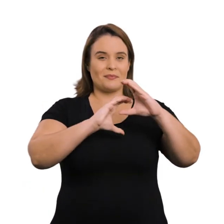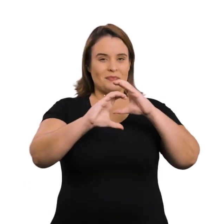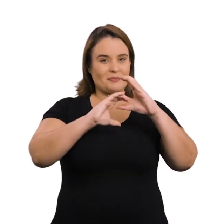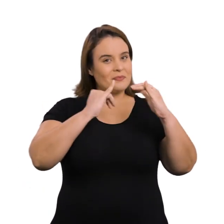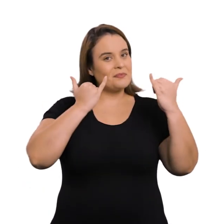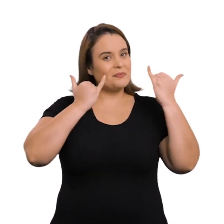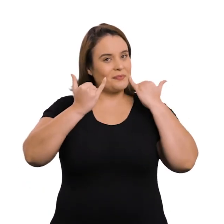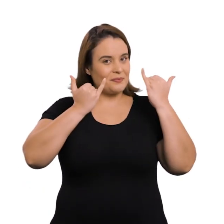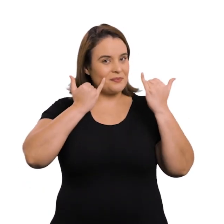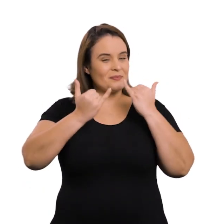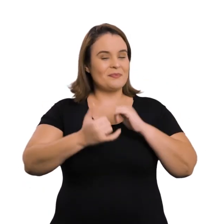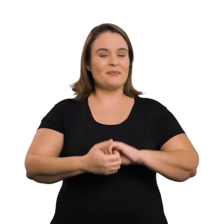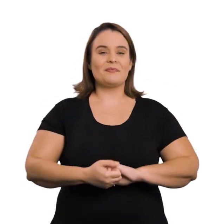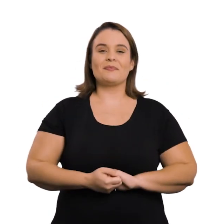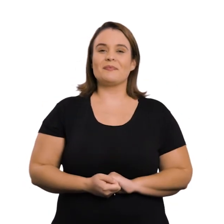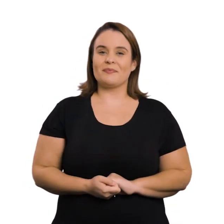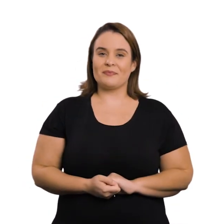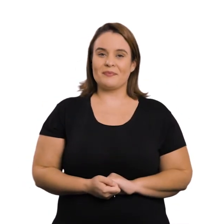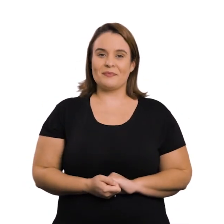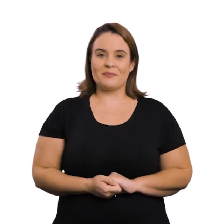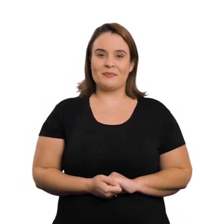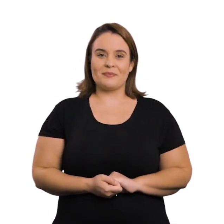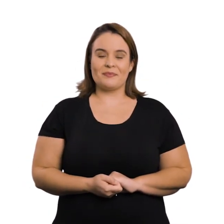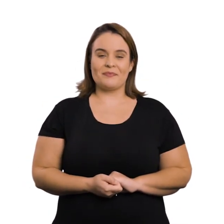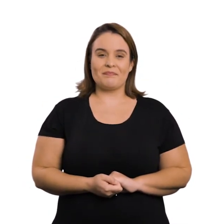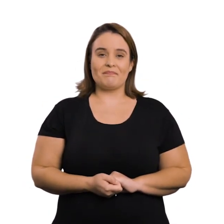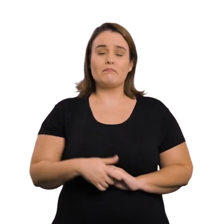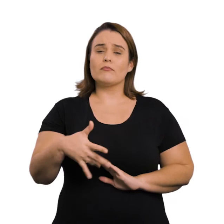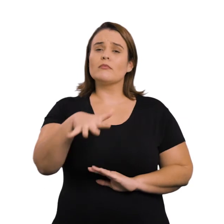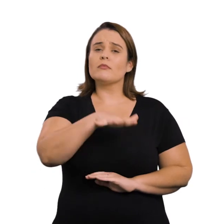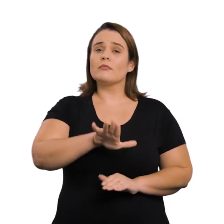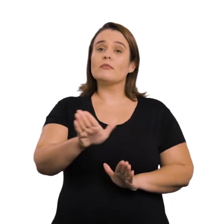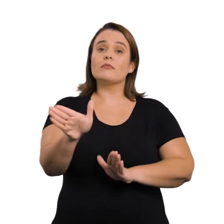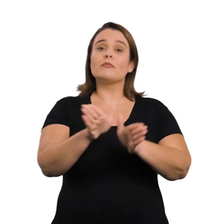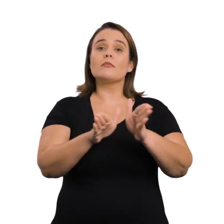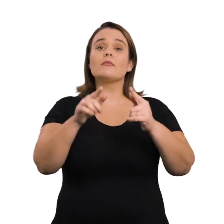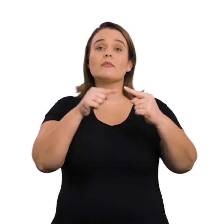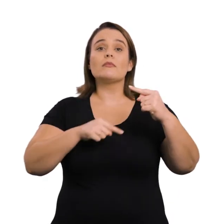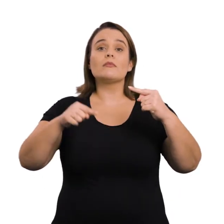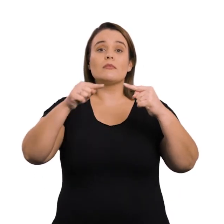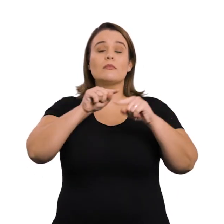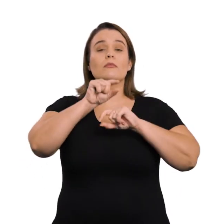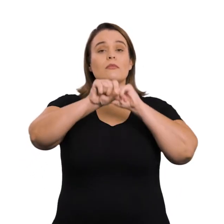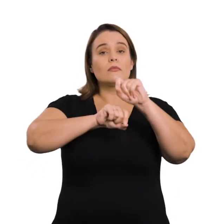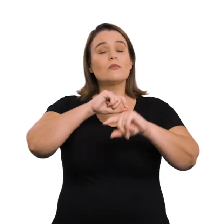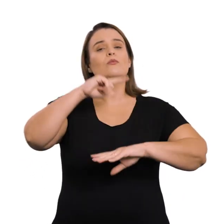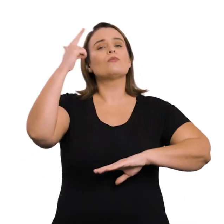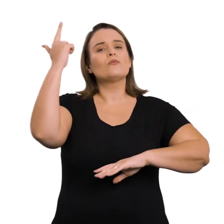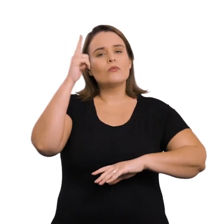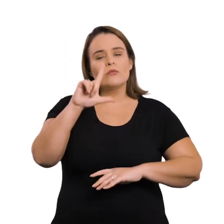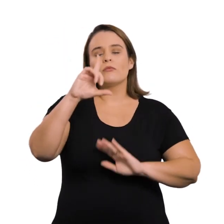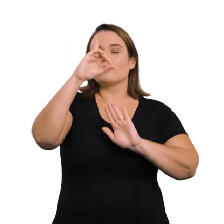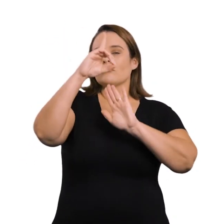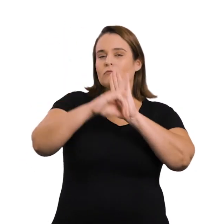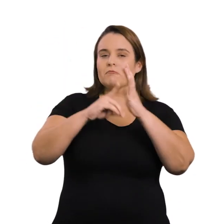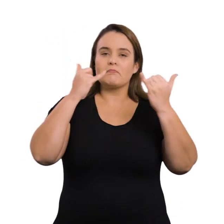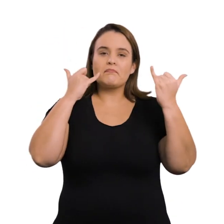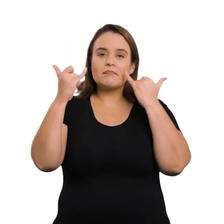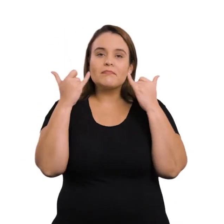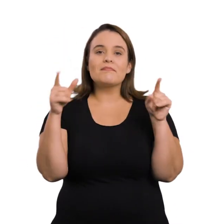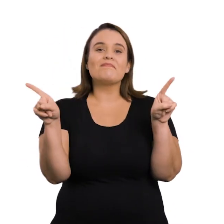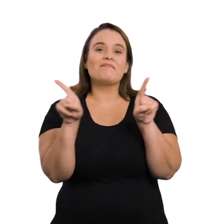na comunicação e na informação. Dimensão da acessibilidade, cuja intenção é garantir os